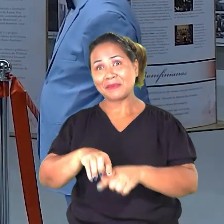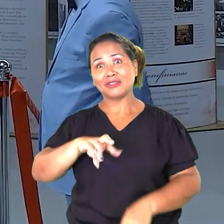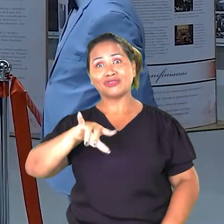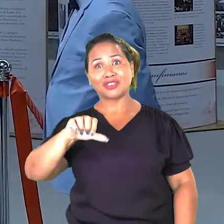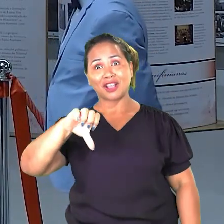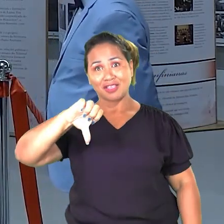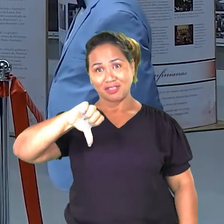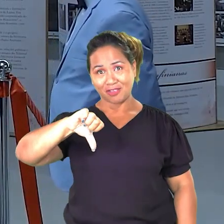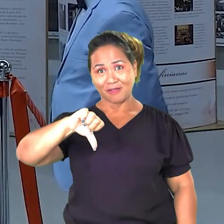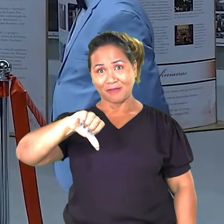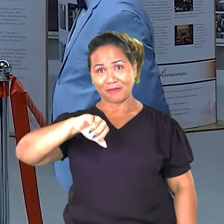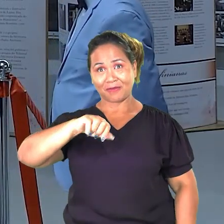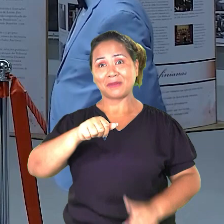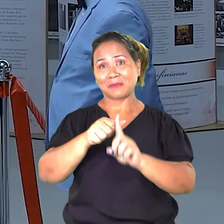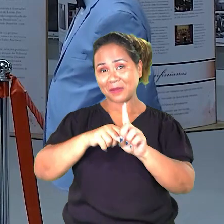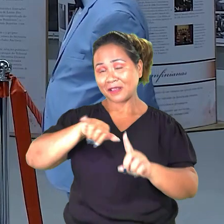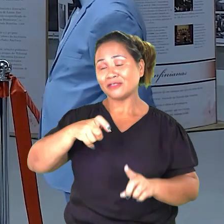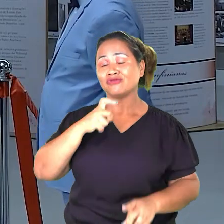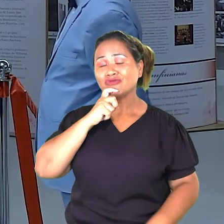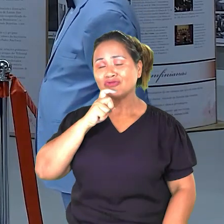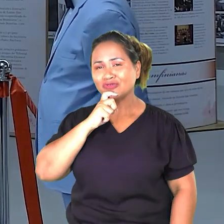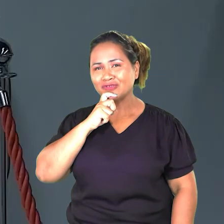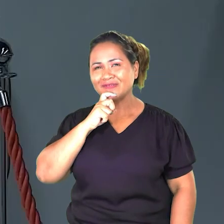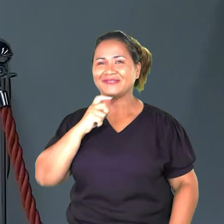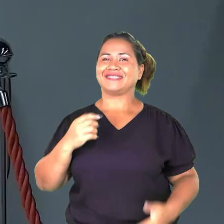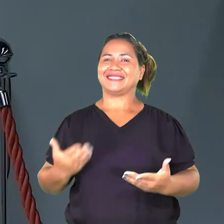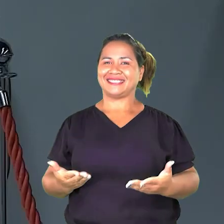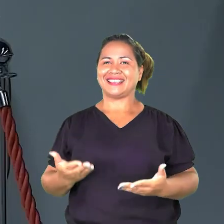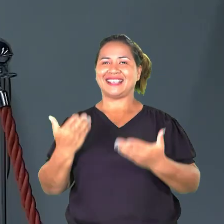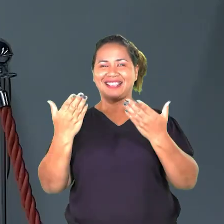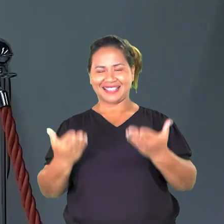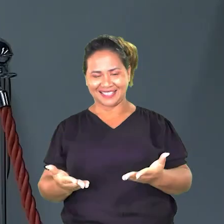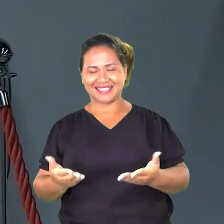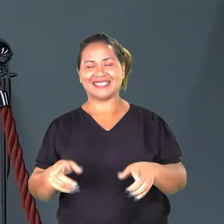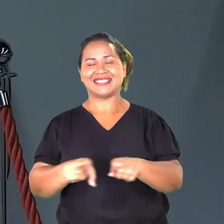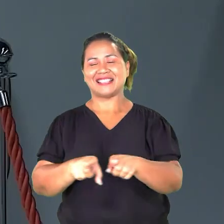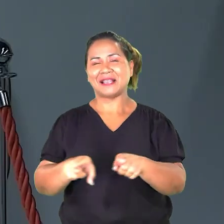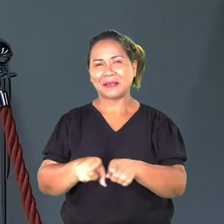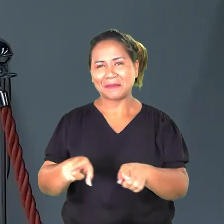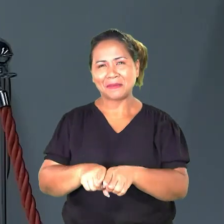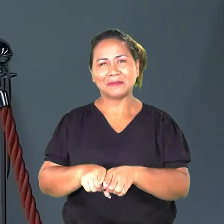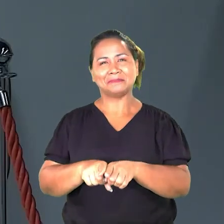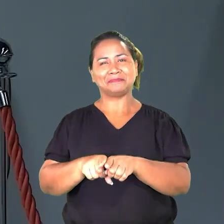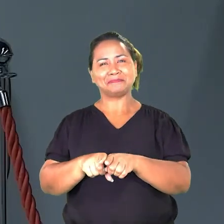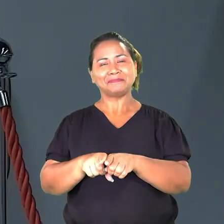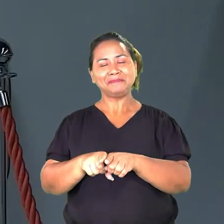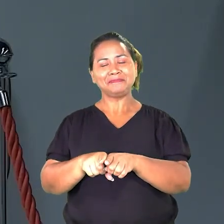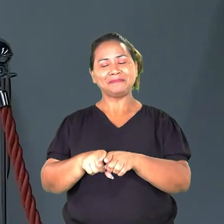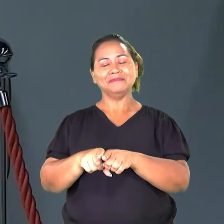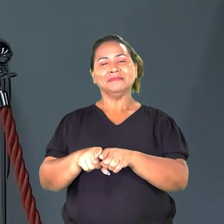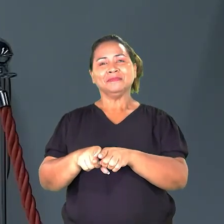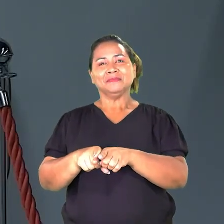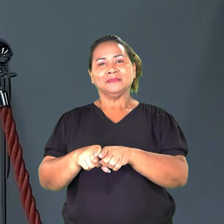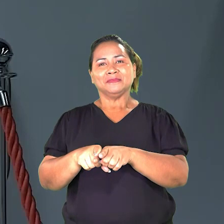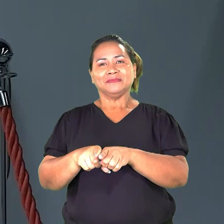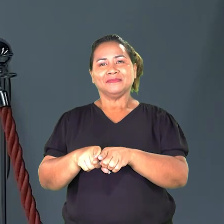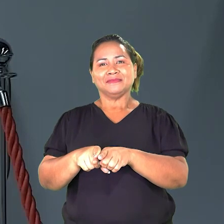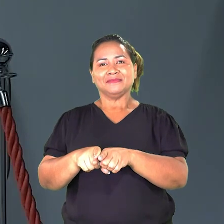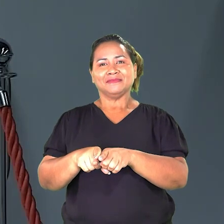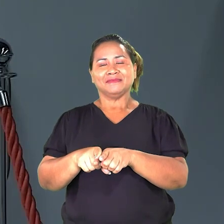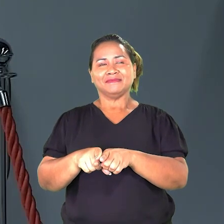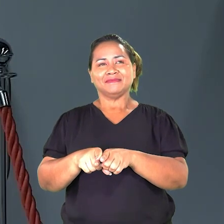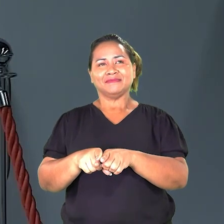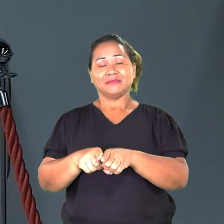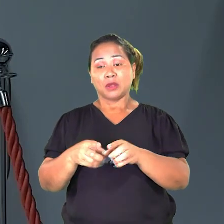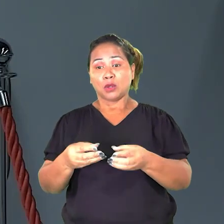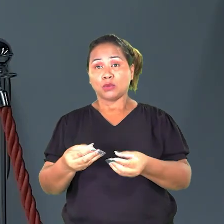São Paulo, e o 9 de julho, dia da epopeia cívica dos paulistas. Igualmente, como gestor cultural,